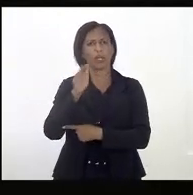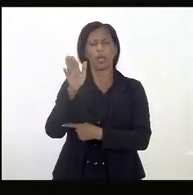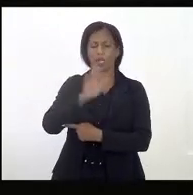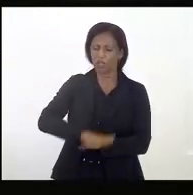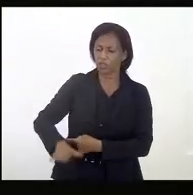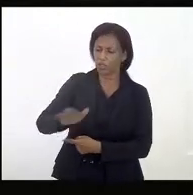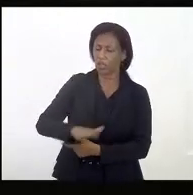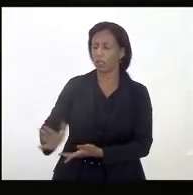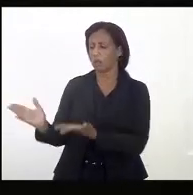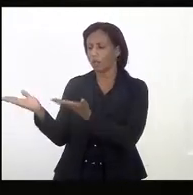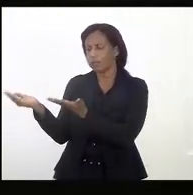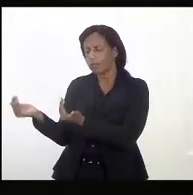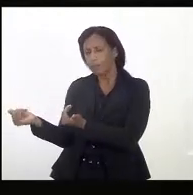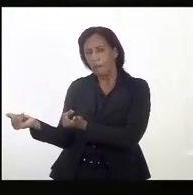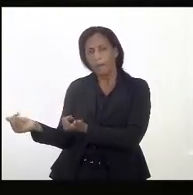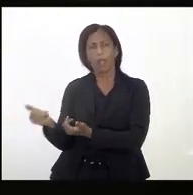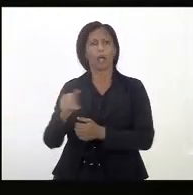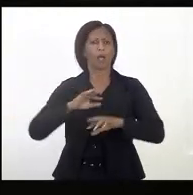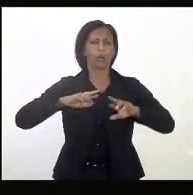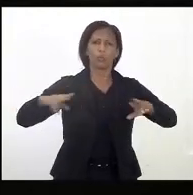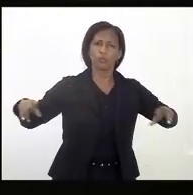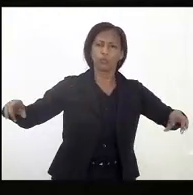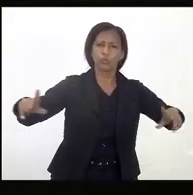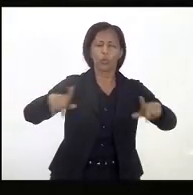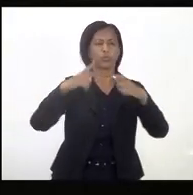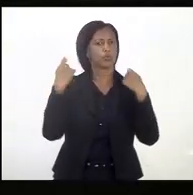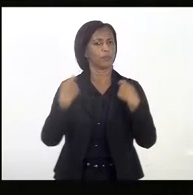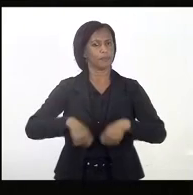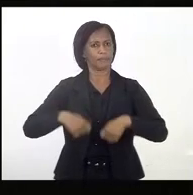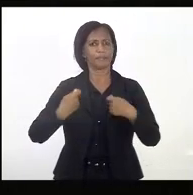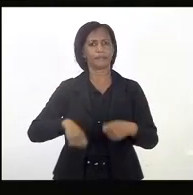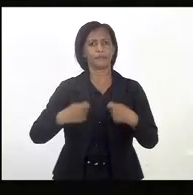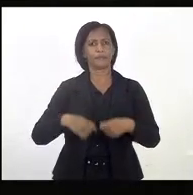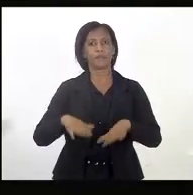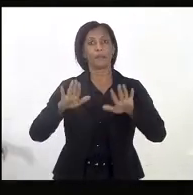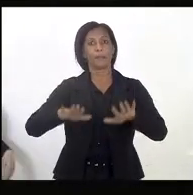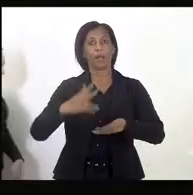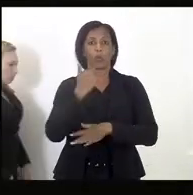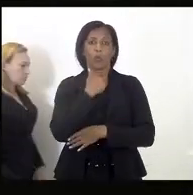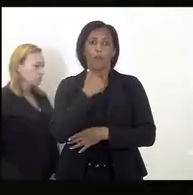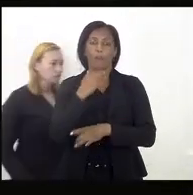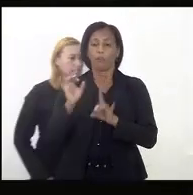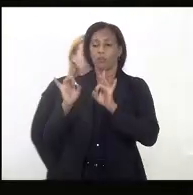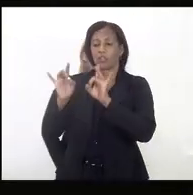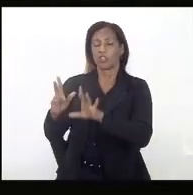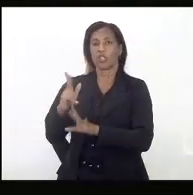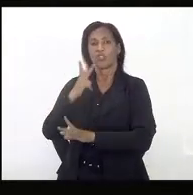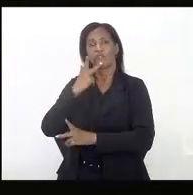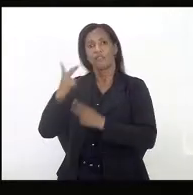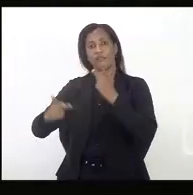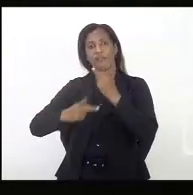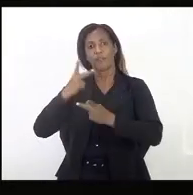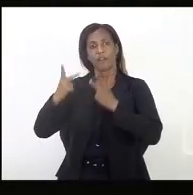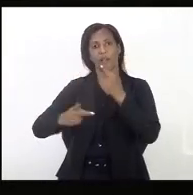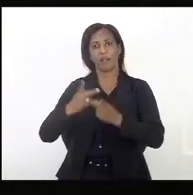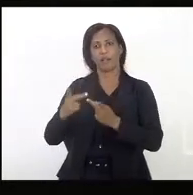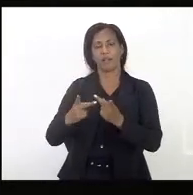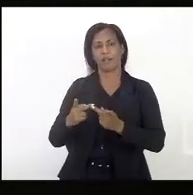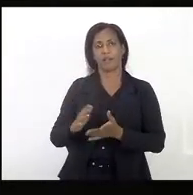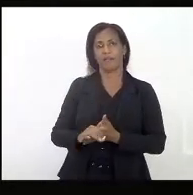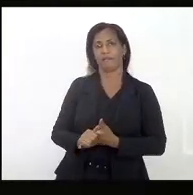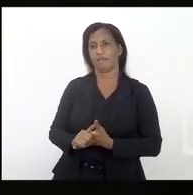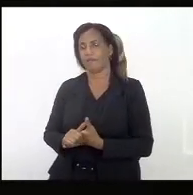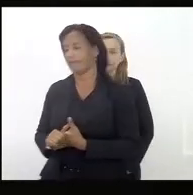crianças dos Adolescentes dos vulneráveis daqueles que mais precisam Mas a gente não podia deixar de falar e trazer esse